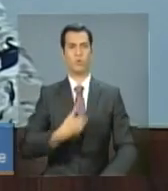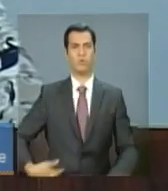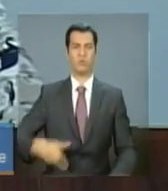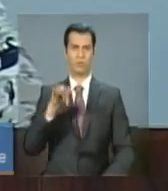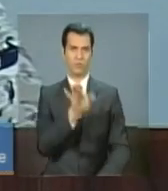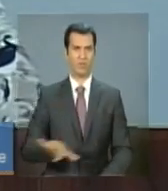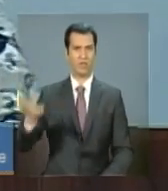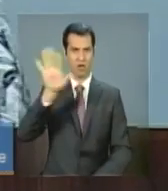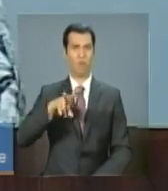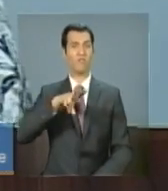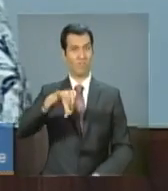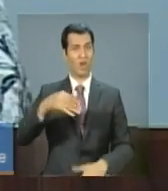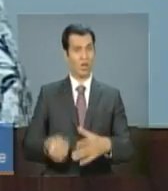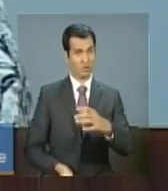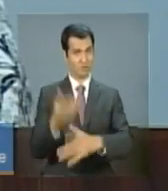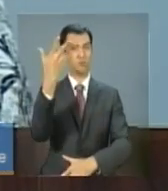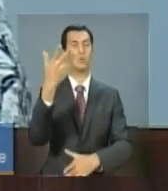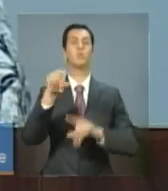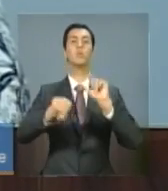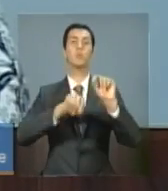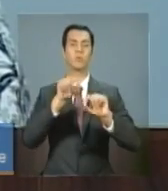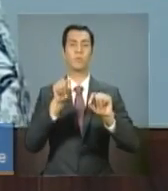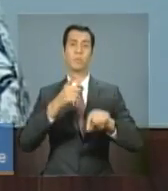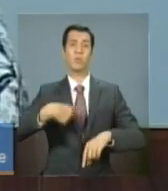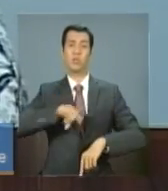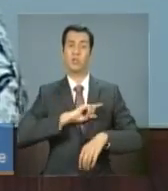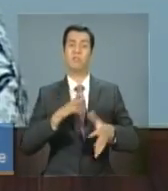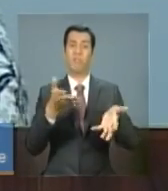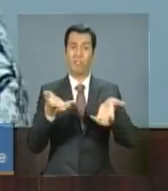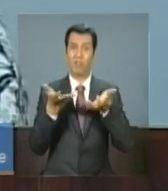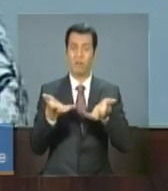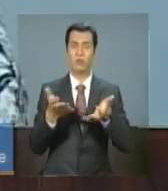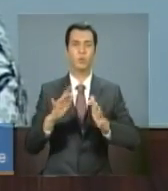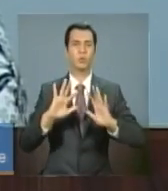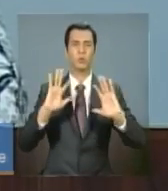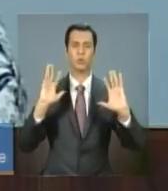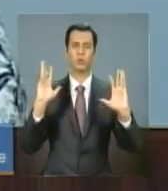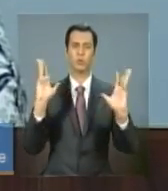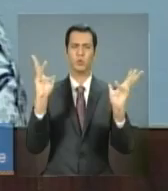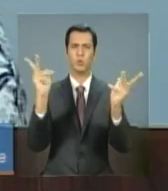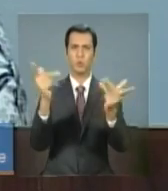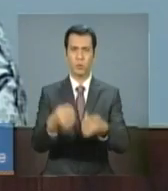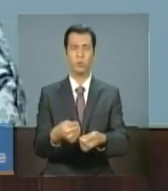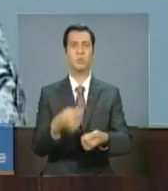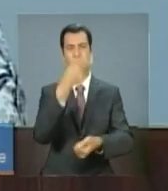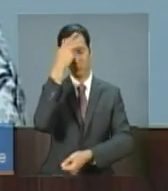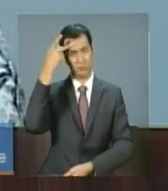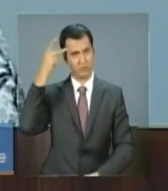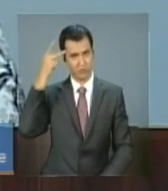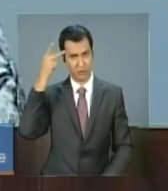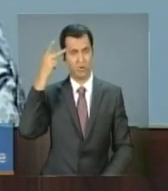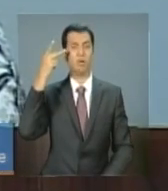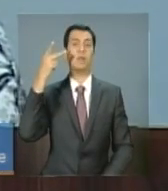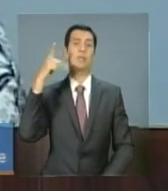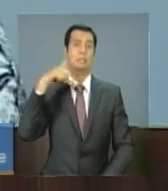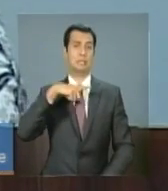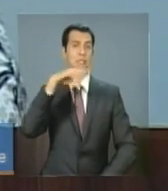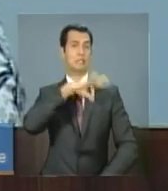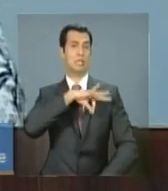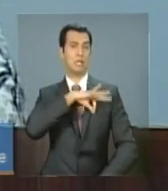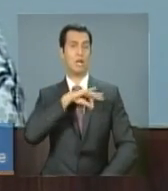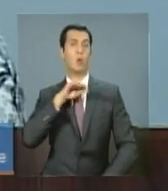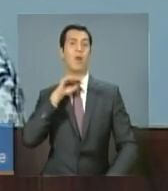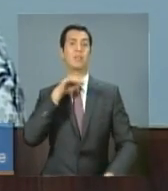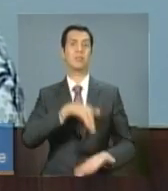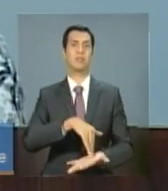vai implementar. Nós queremos que todos aqueles que têm renda até R$ 70,00, que têm direito